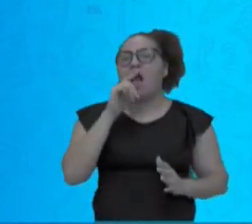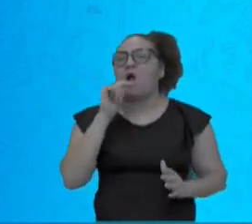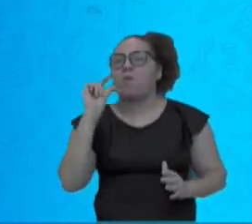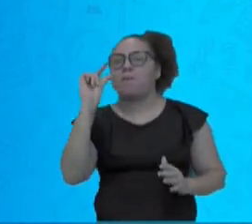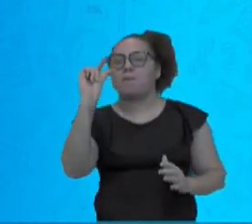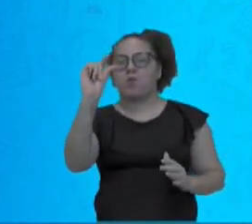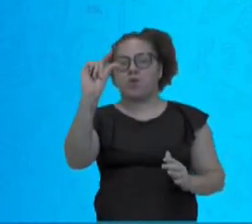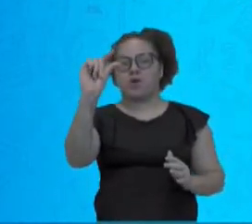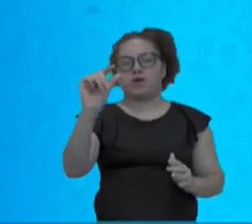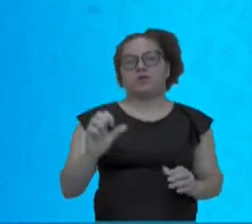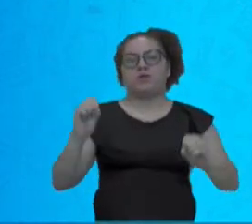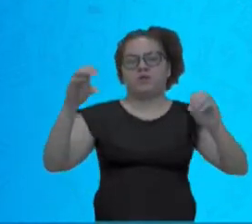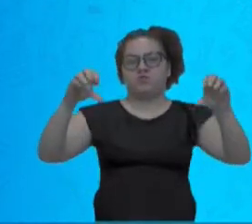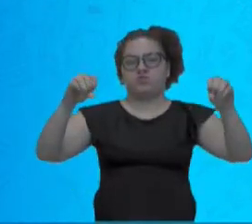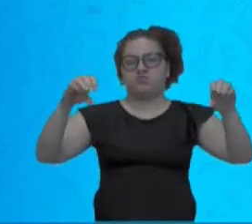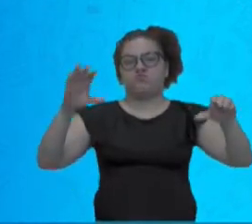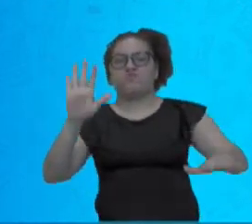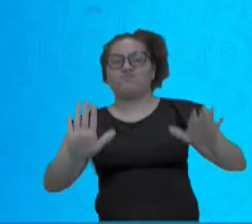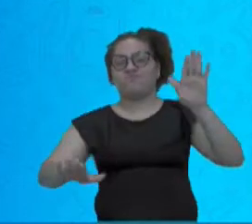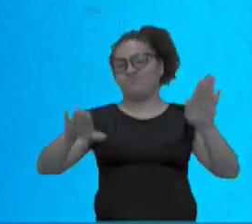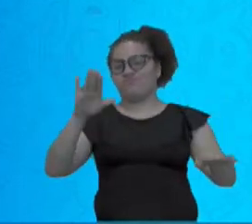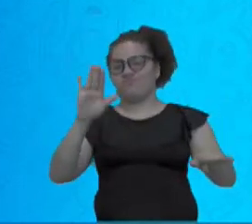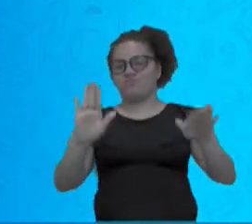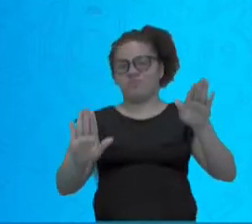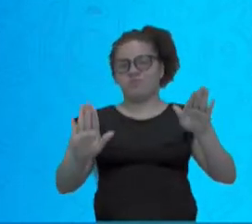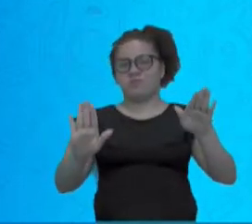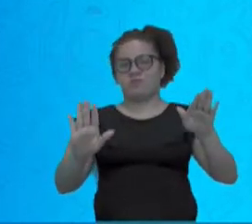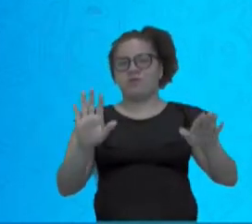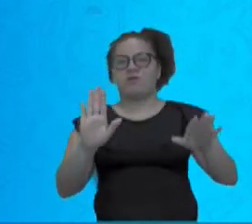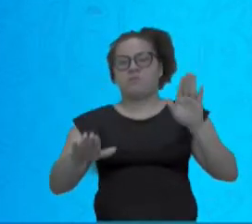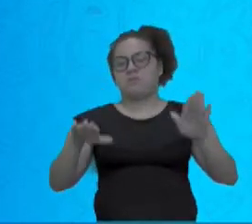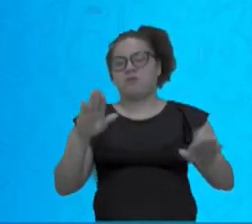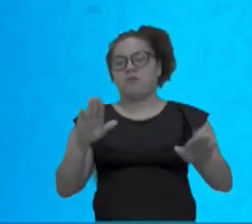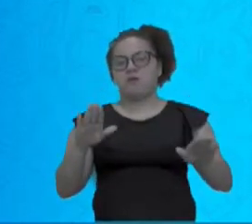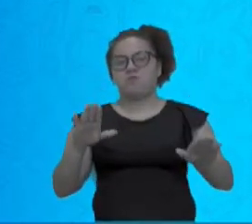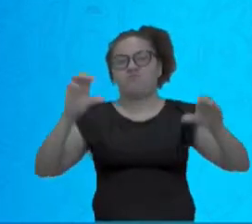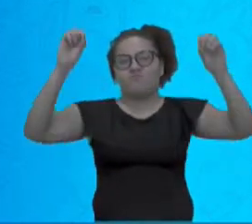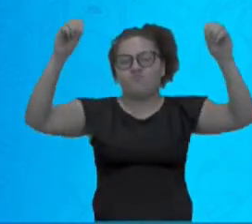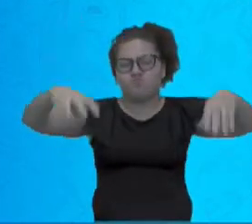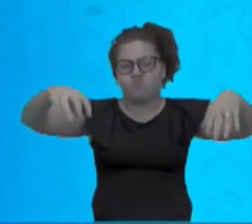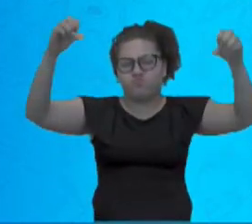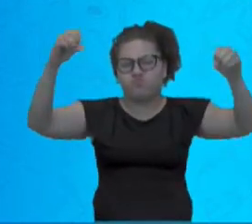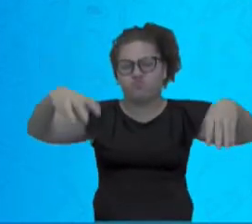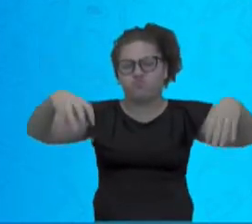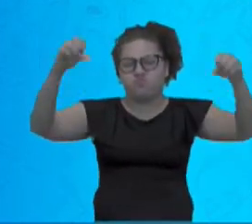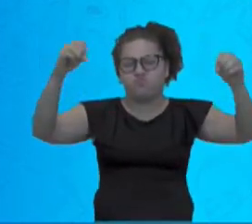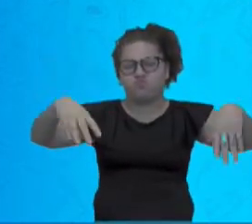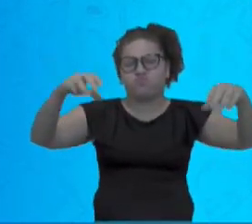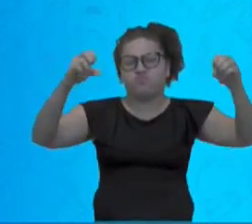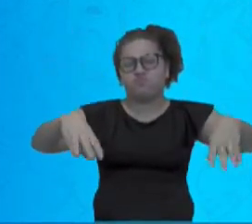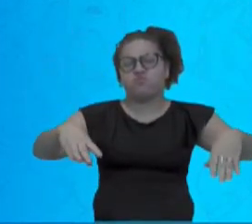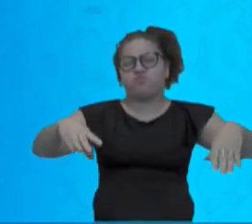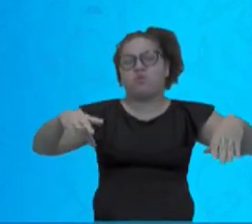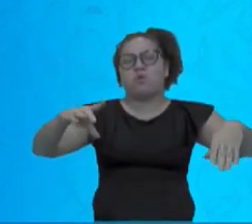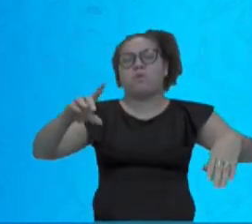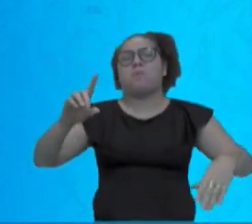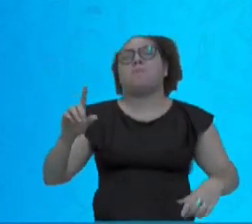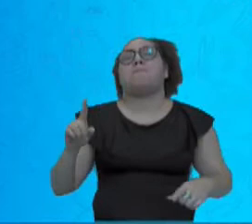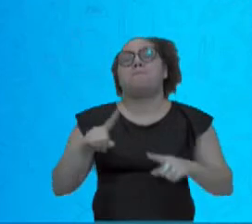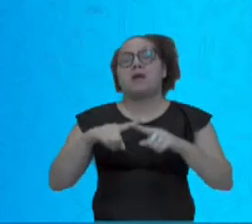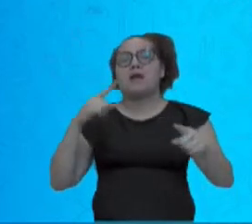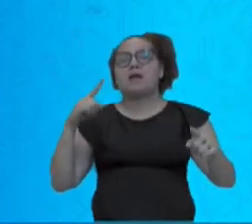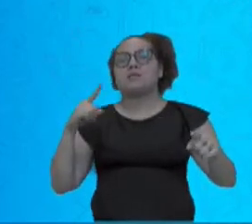nessa região é irregular. Às vezes chove muito e às vezes passam períodos de